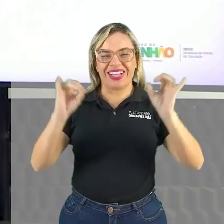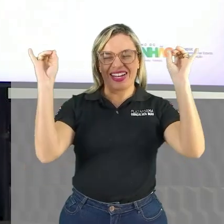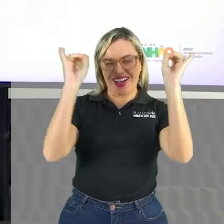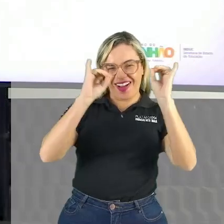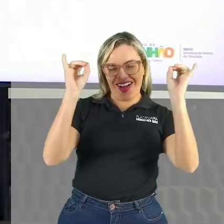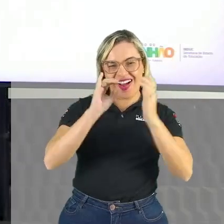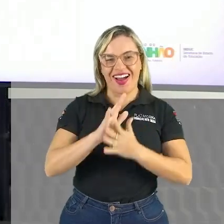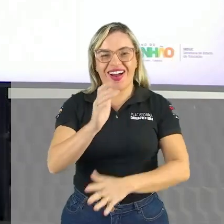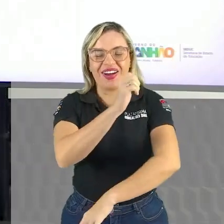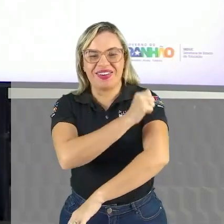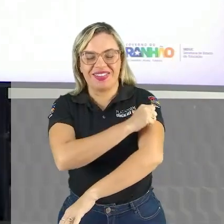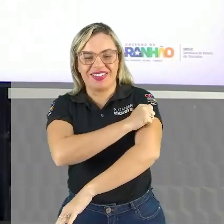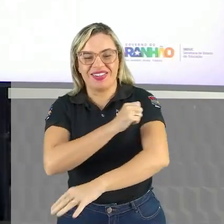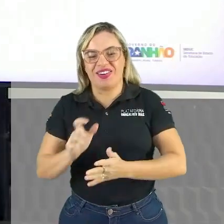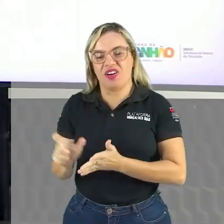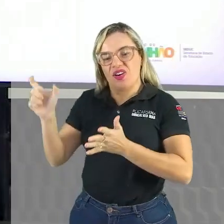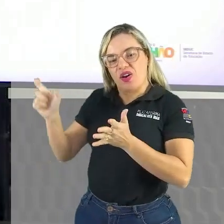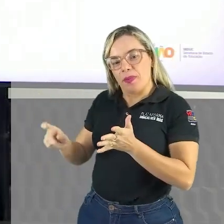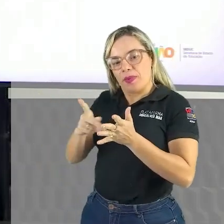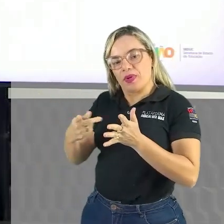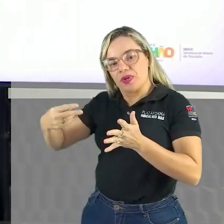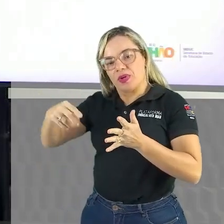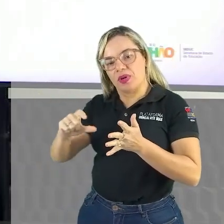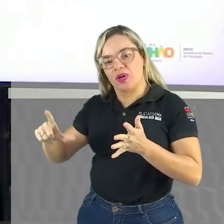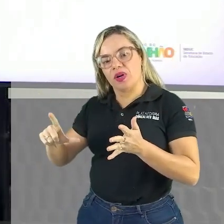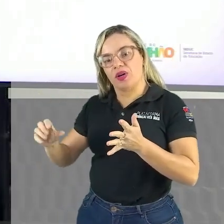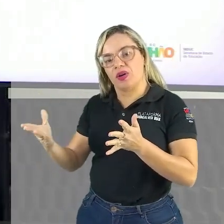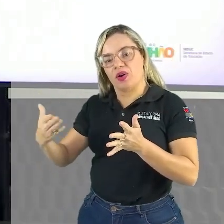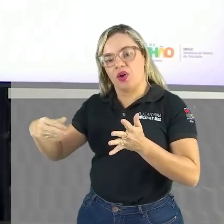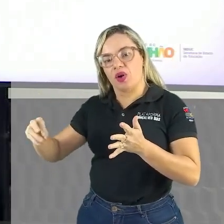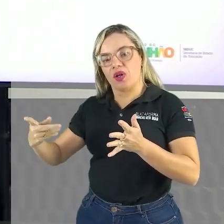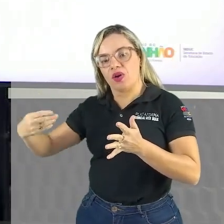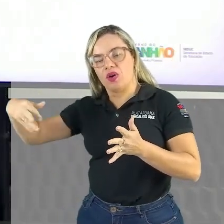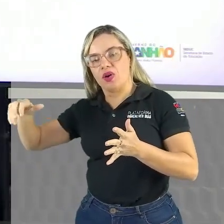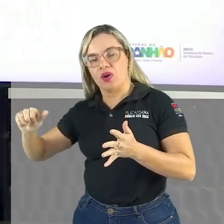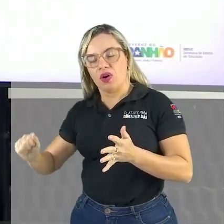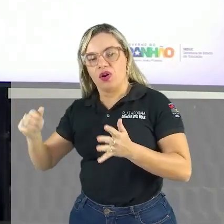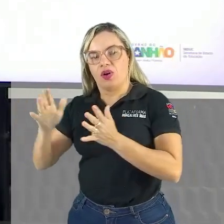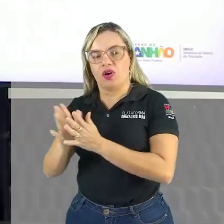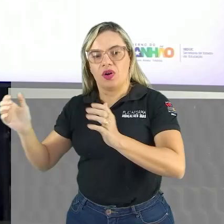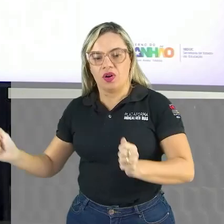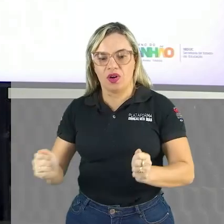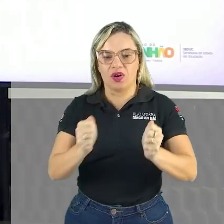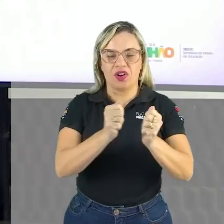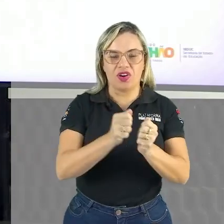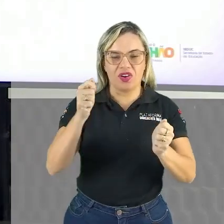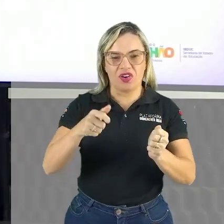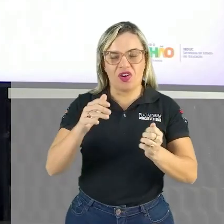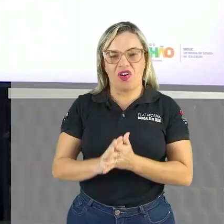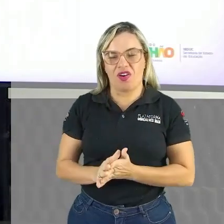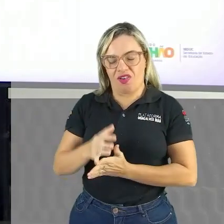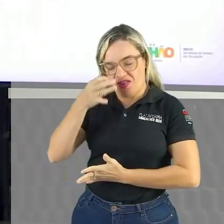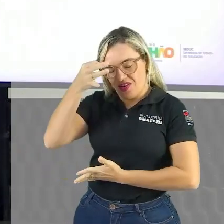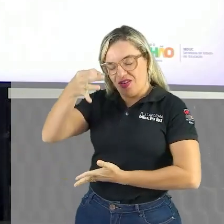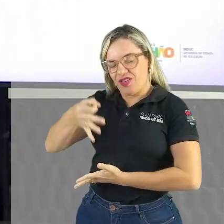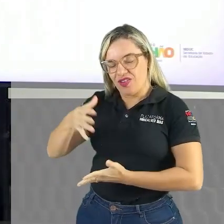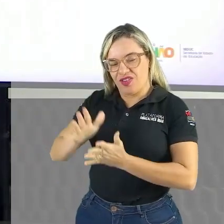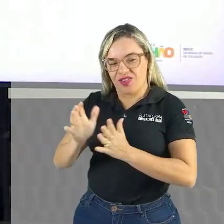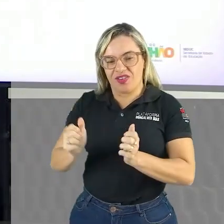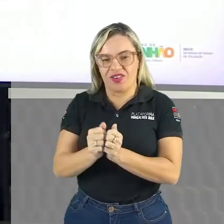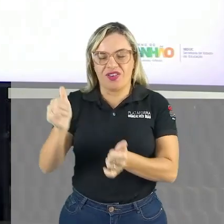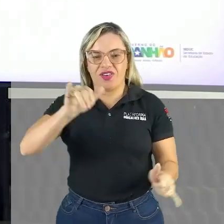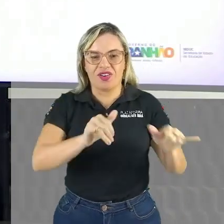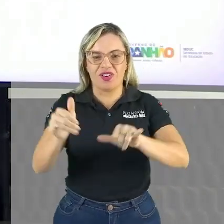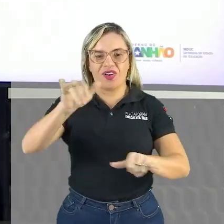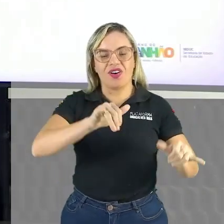Salve, galerinha! Professor Daniel Oliveira aqui contigo. A gente vai destruir essa química, tá certo? Acompanhe, assiste